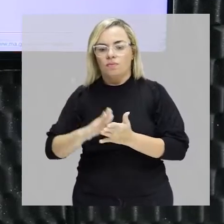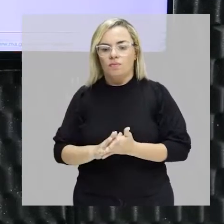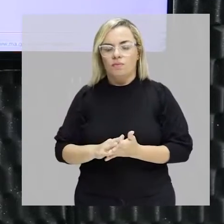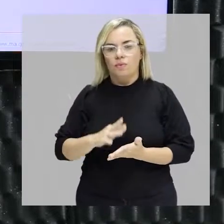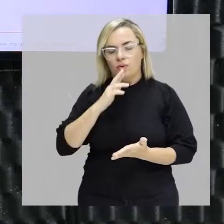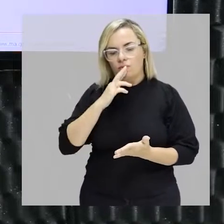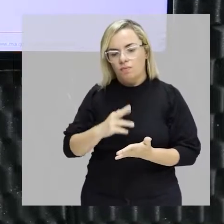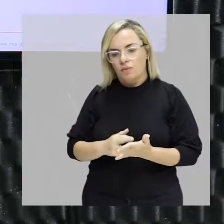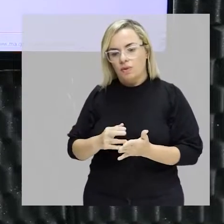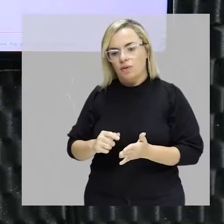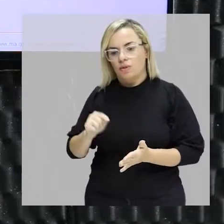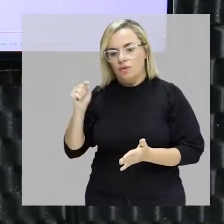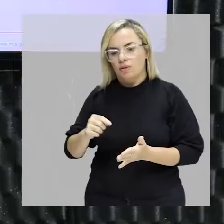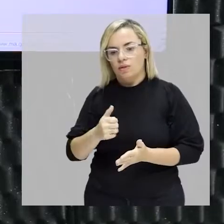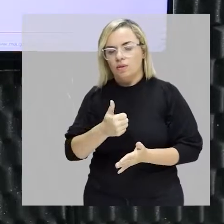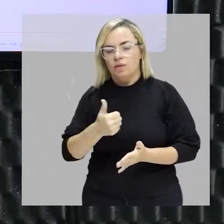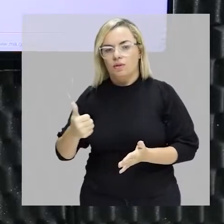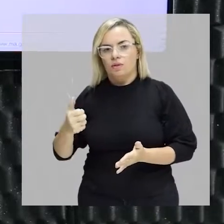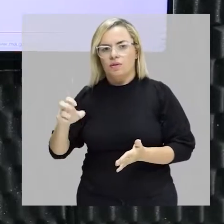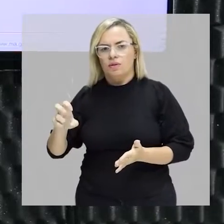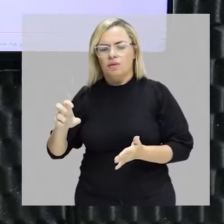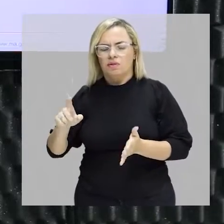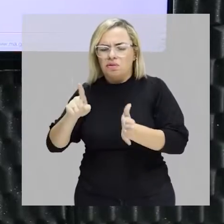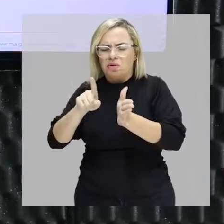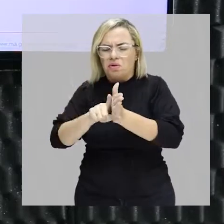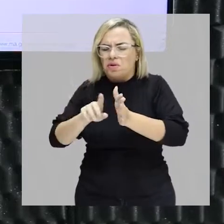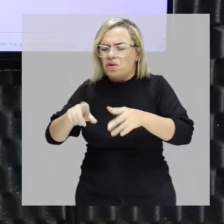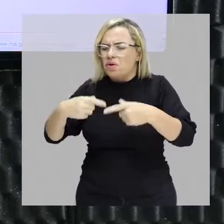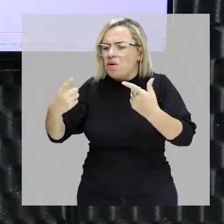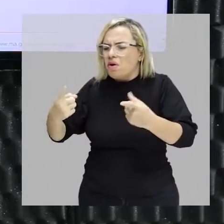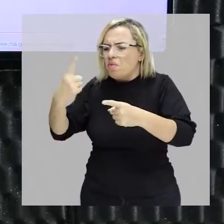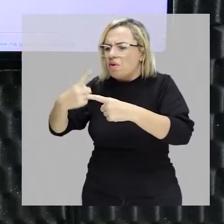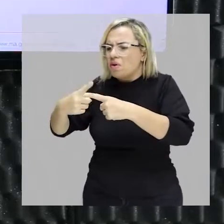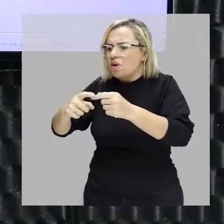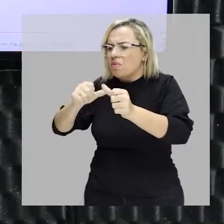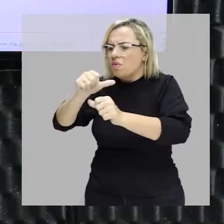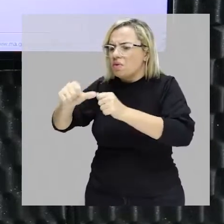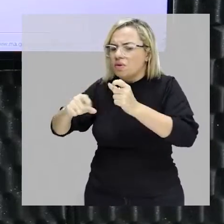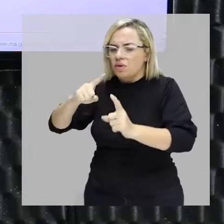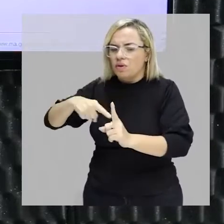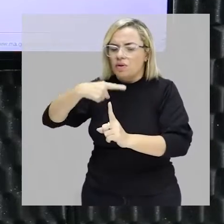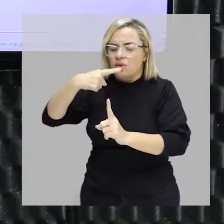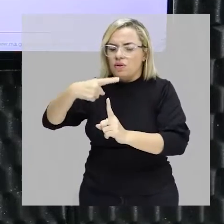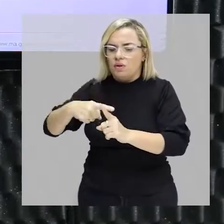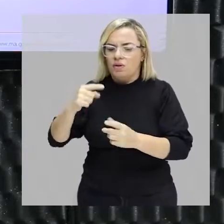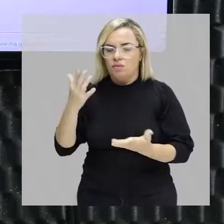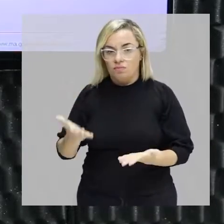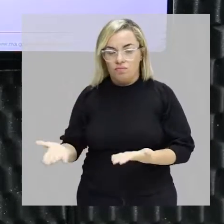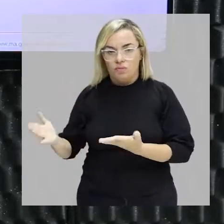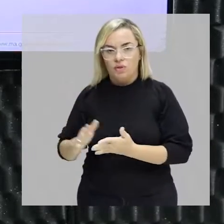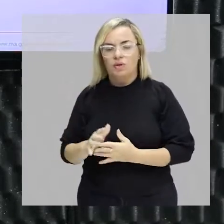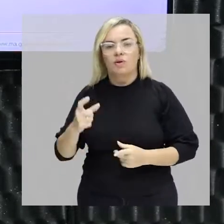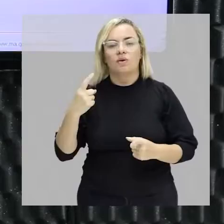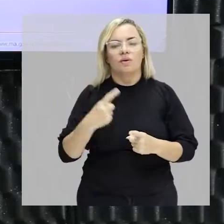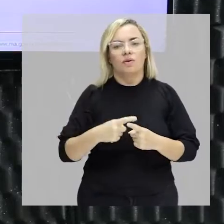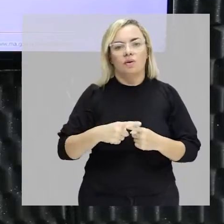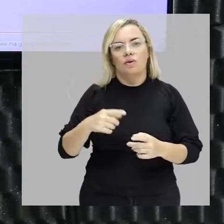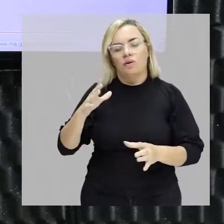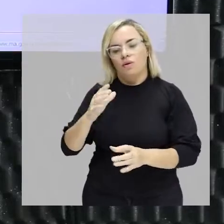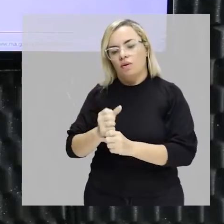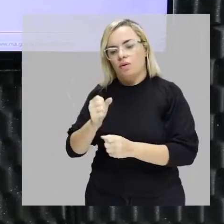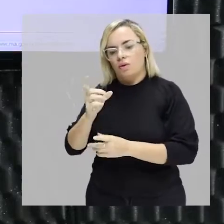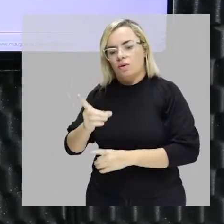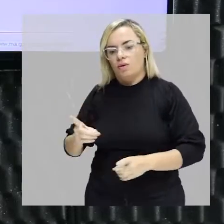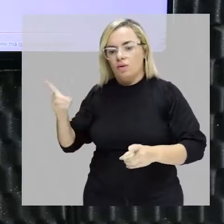115 negativo. Renata, por que ficou positivo? Porque apesar de eu ter feito a minha continha,